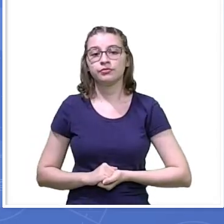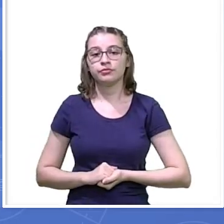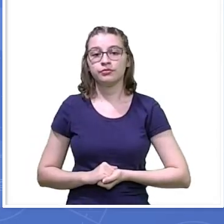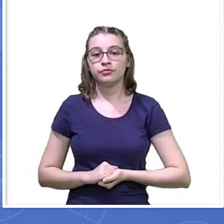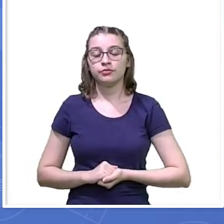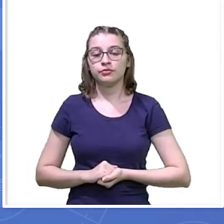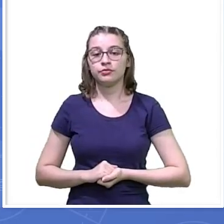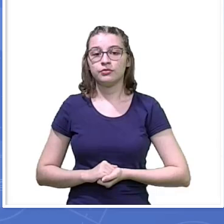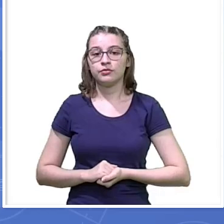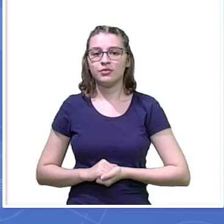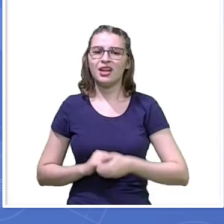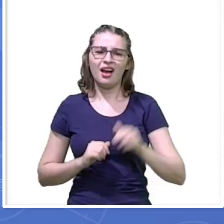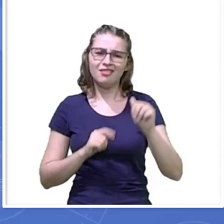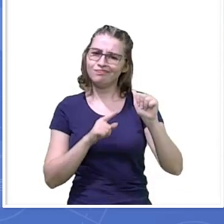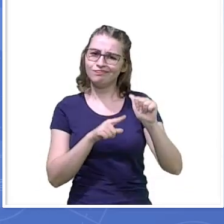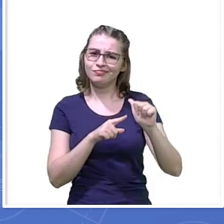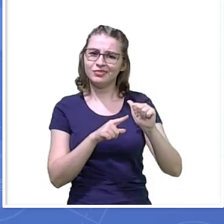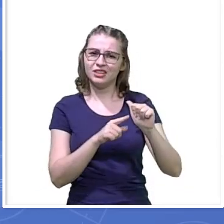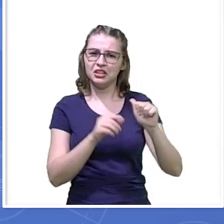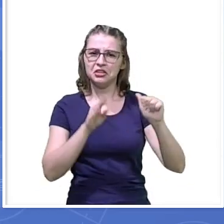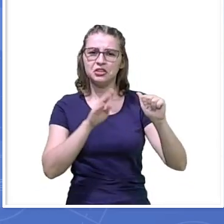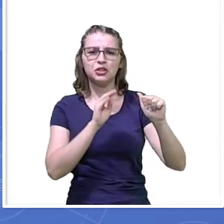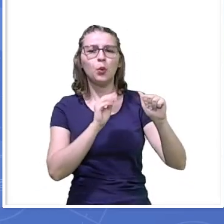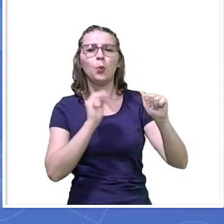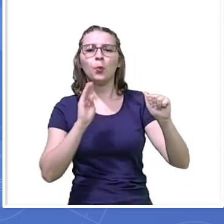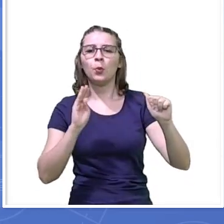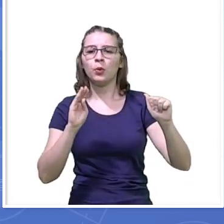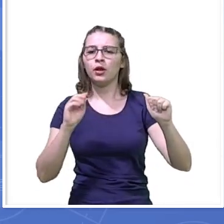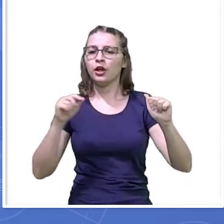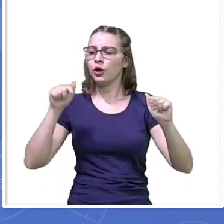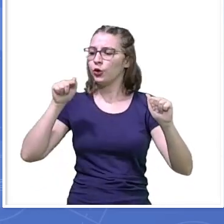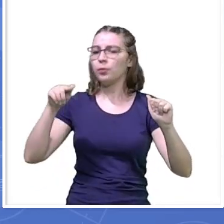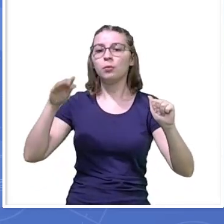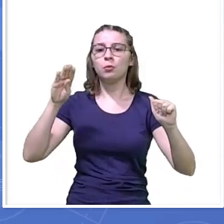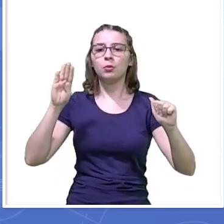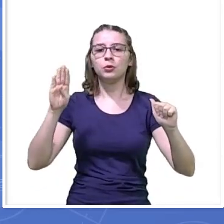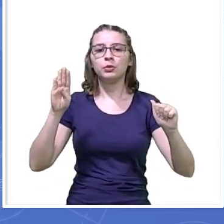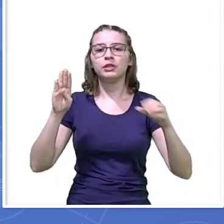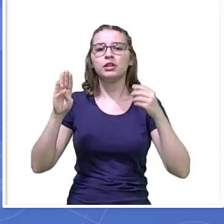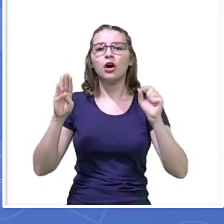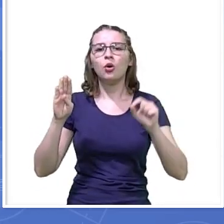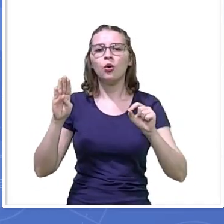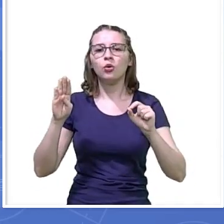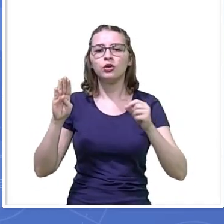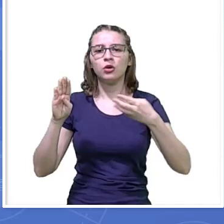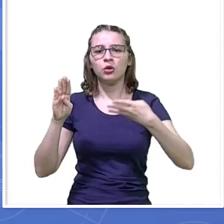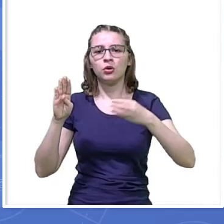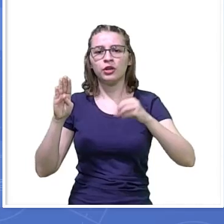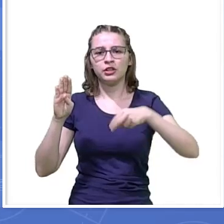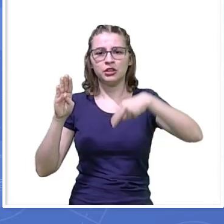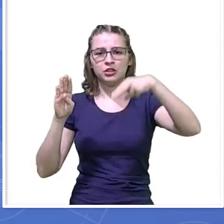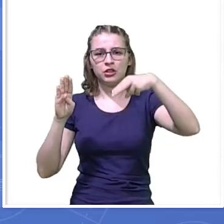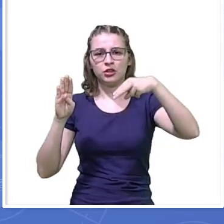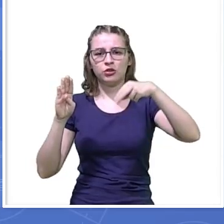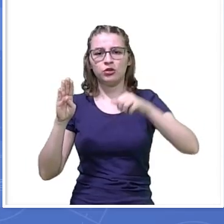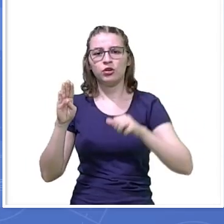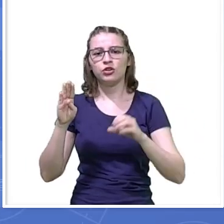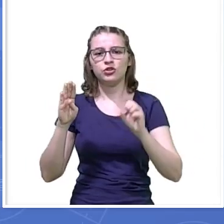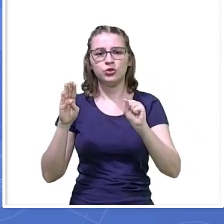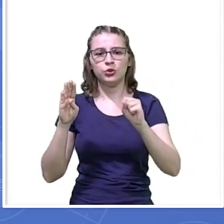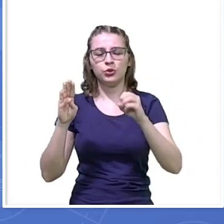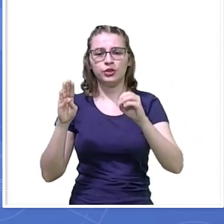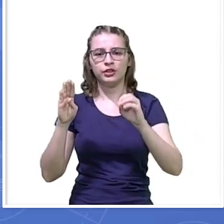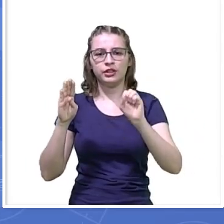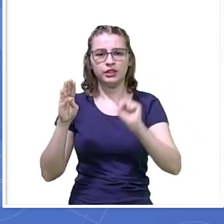B. A letra A está dizendo aí que o ponto B situa-se no paralelo 40 graus a norte e 80 graus a oeste. Na verdade não, né? O